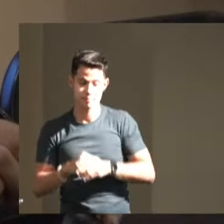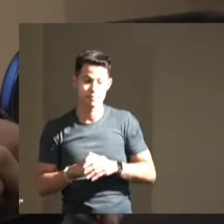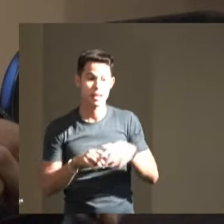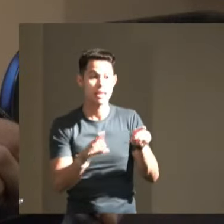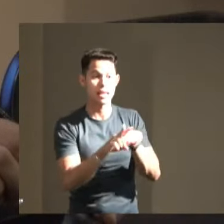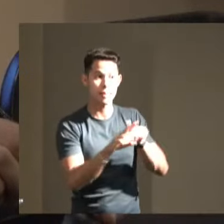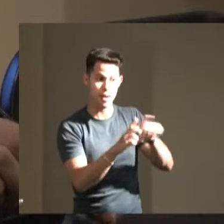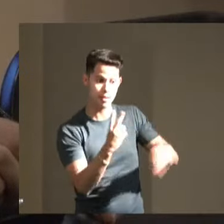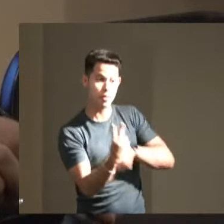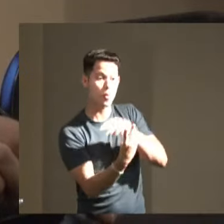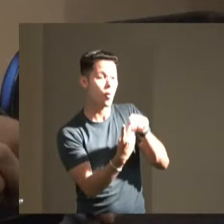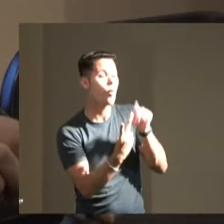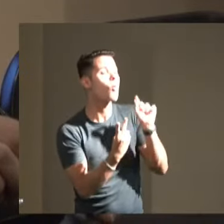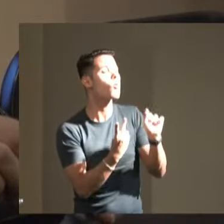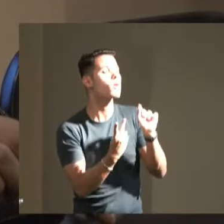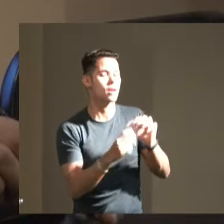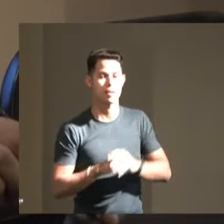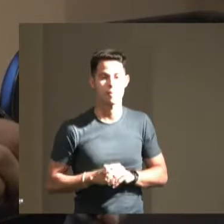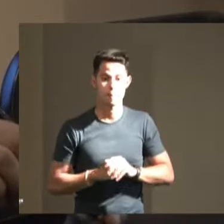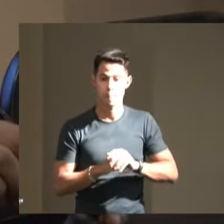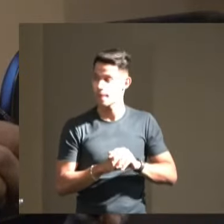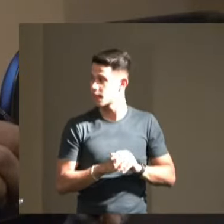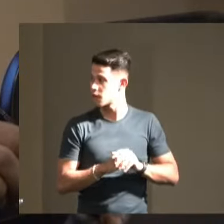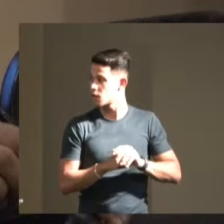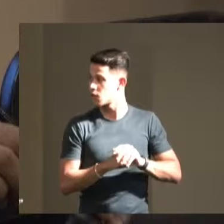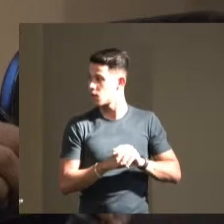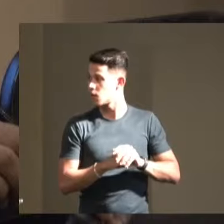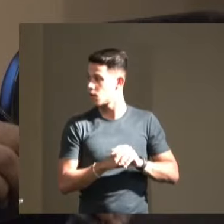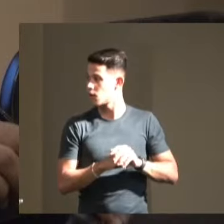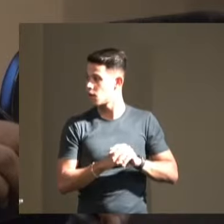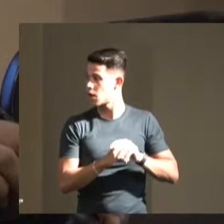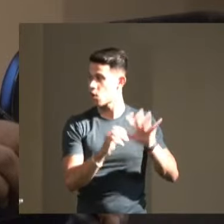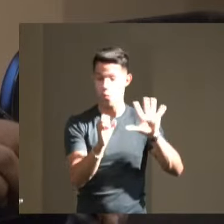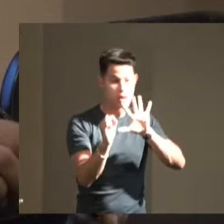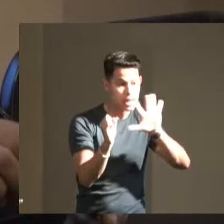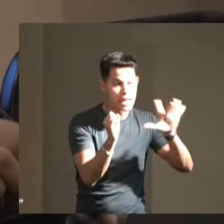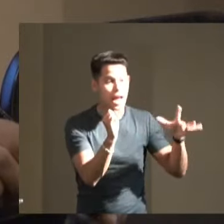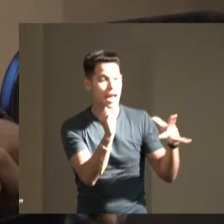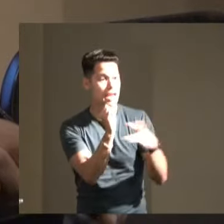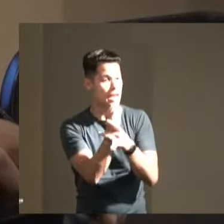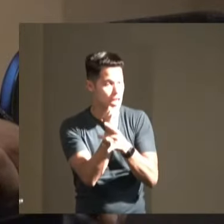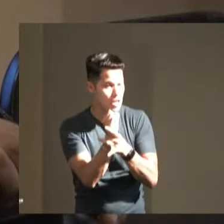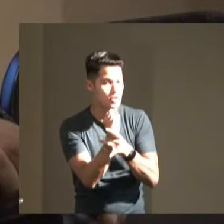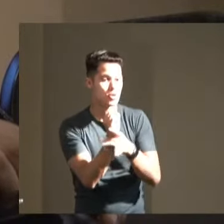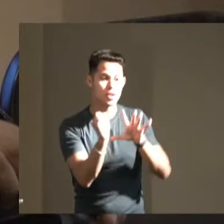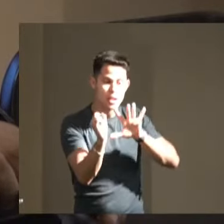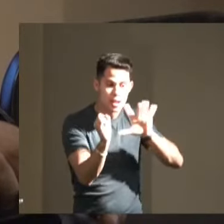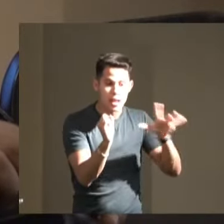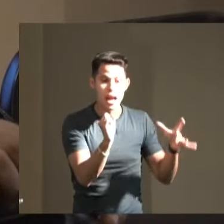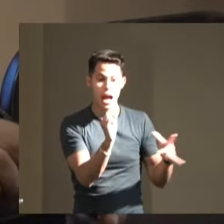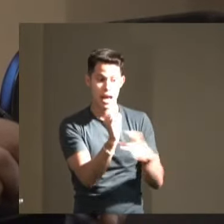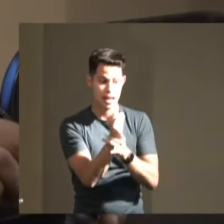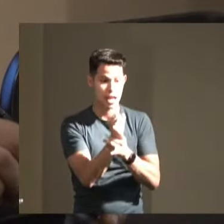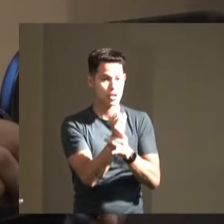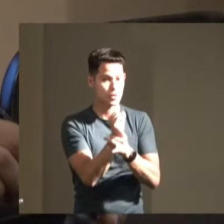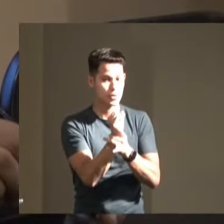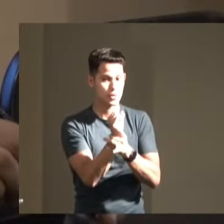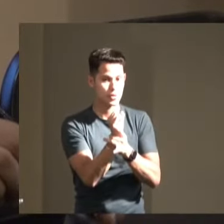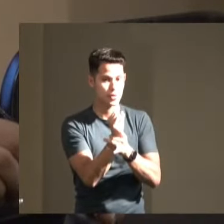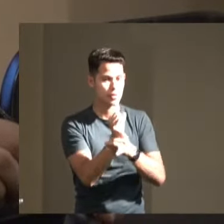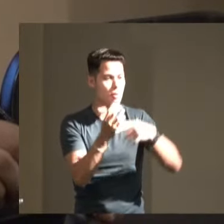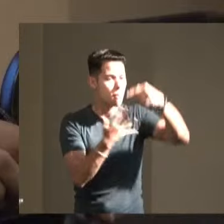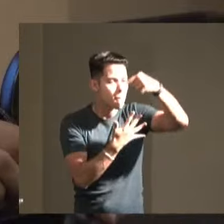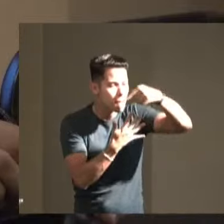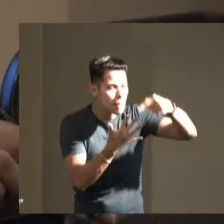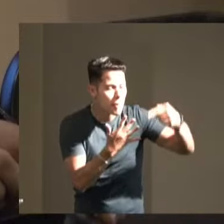o seguinte, que o que garante as mesmas condições destas novas